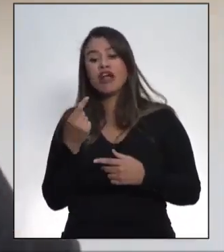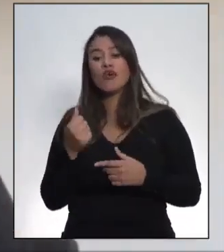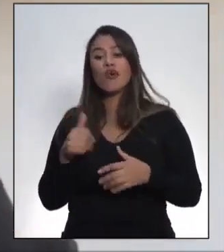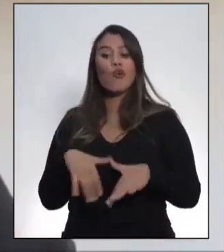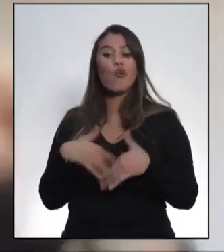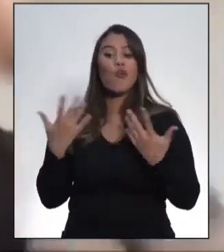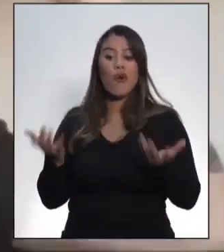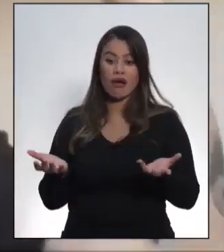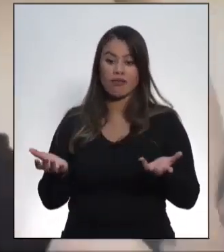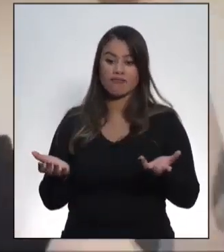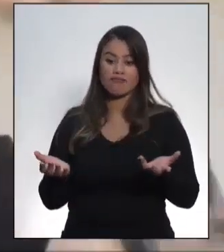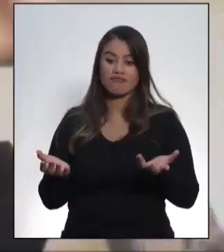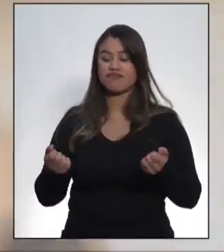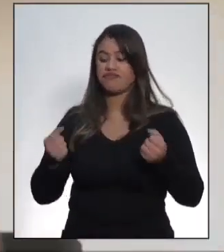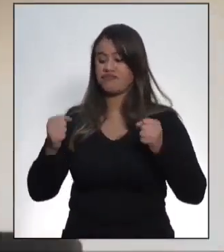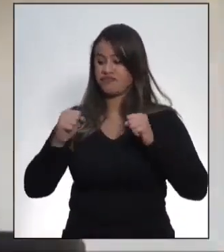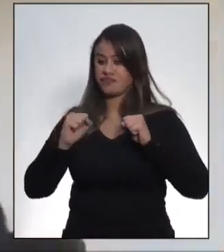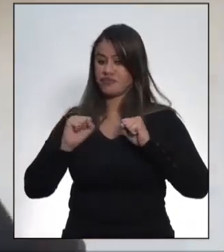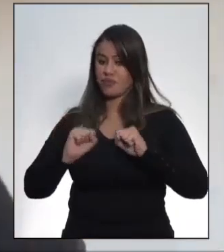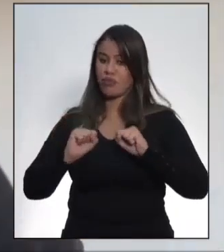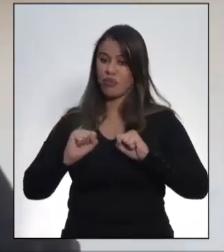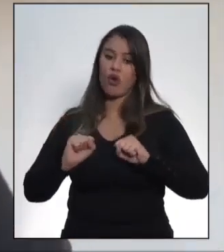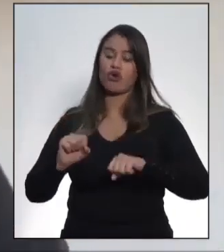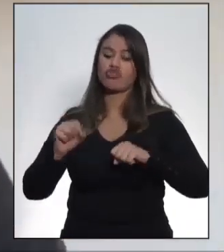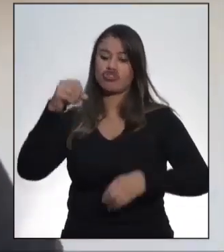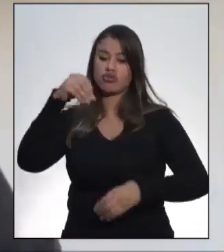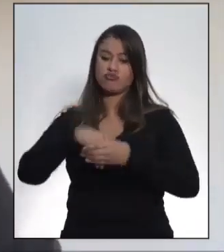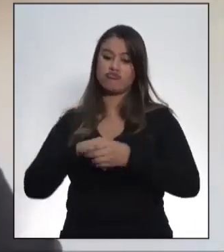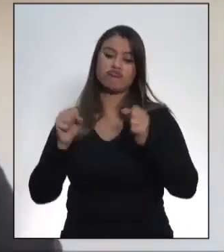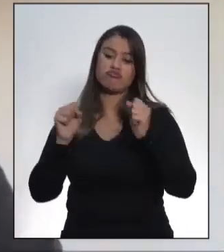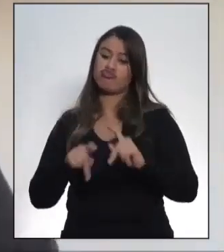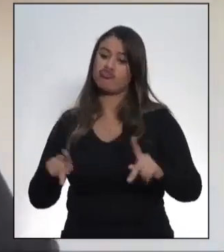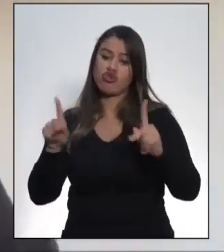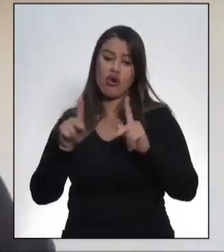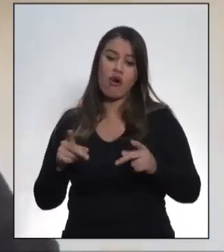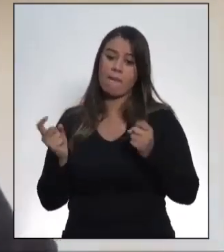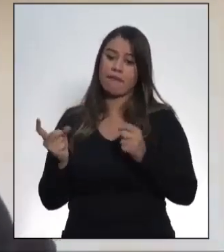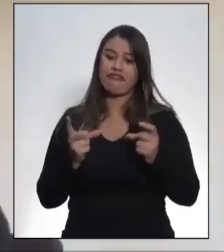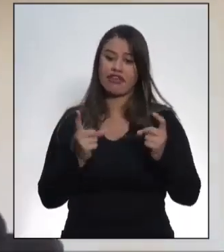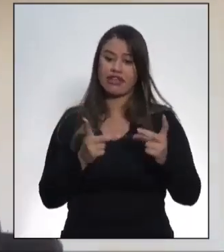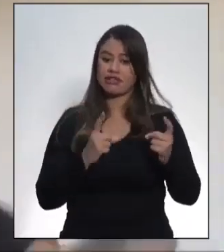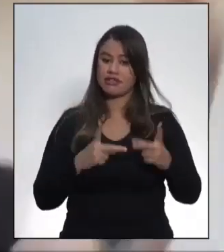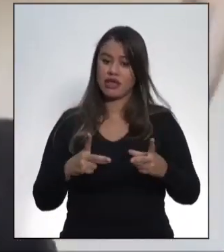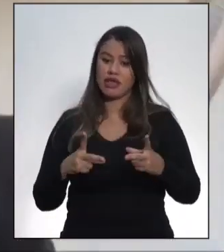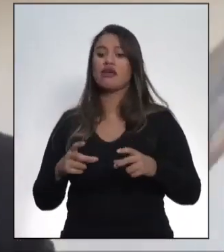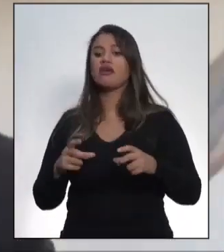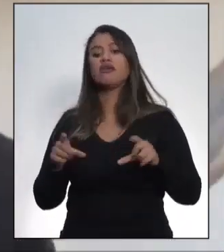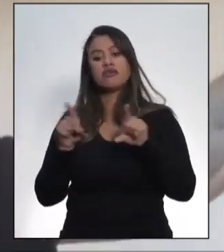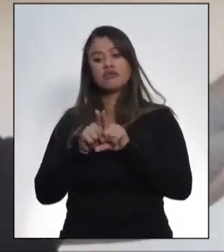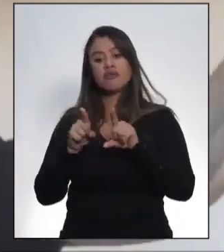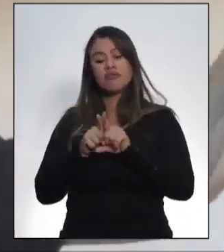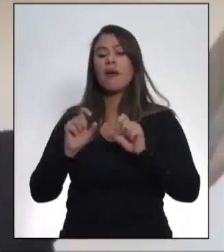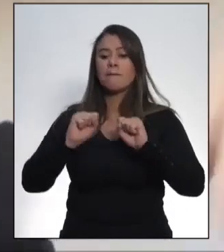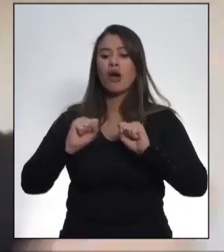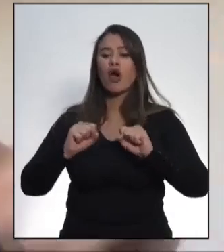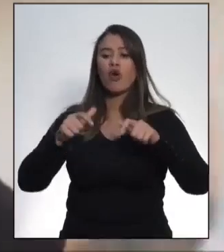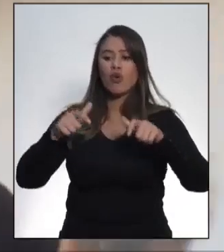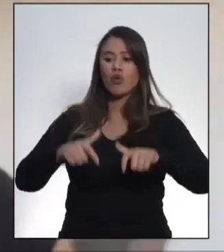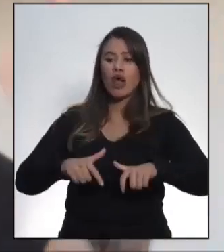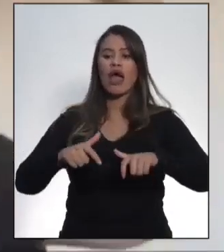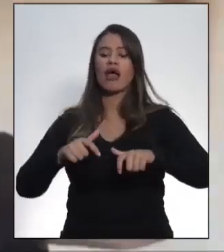de paisagens lindas num shopping center. Você pode tentar vender as suas fotos numa galeria de arte e